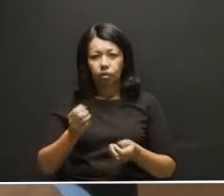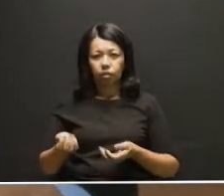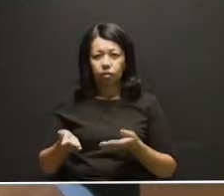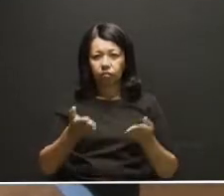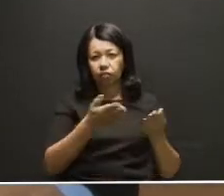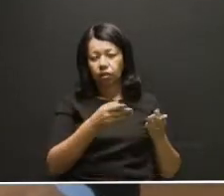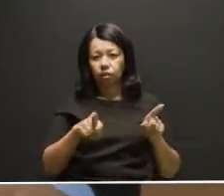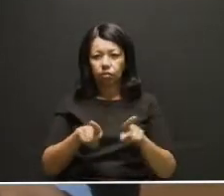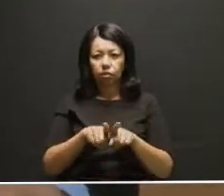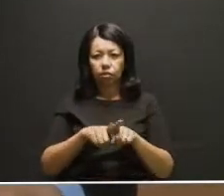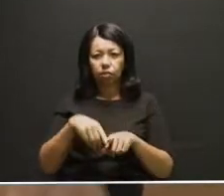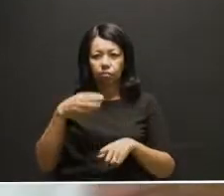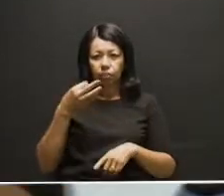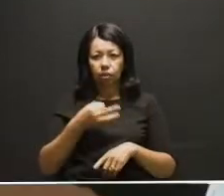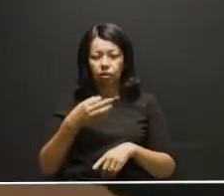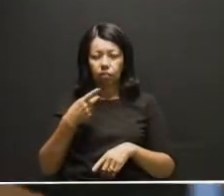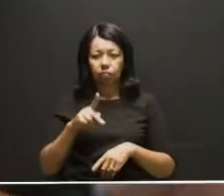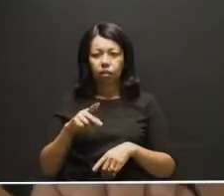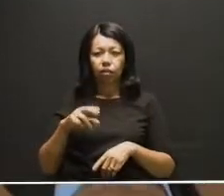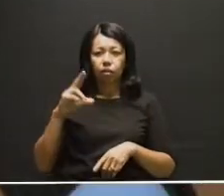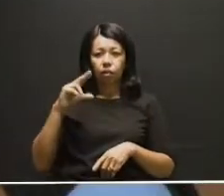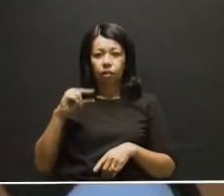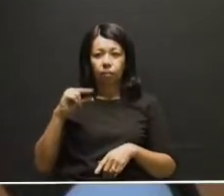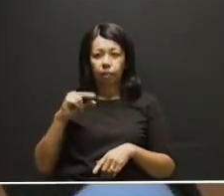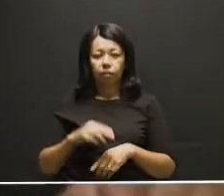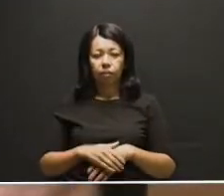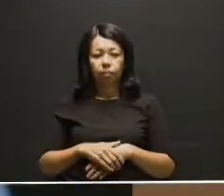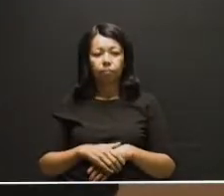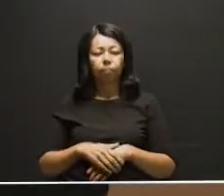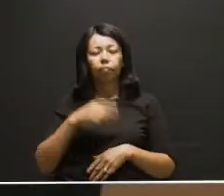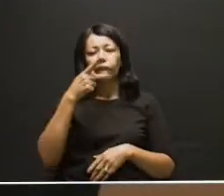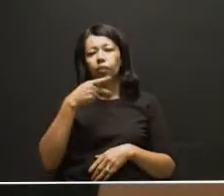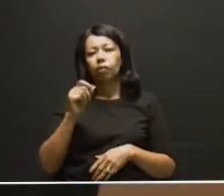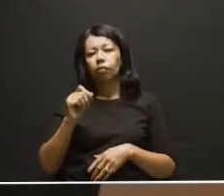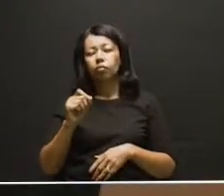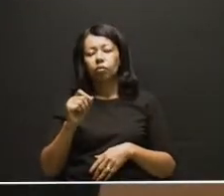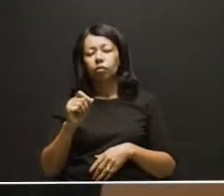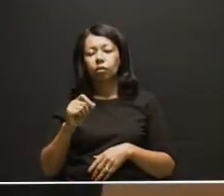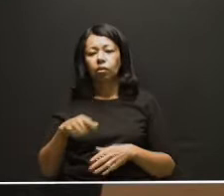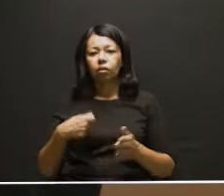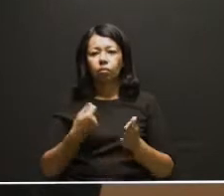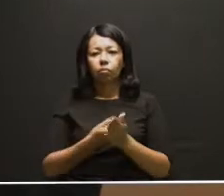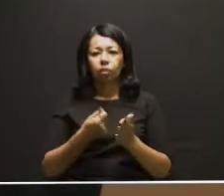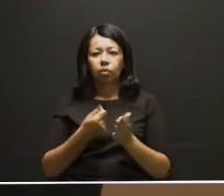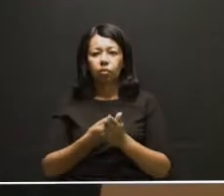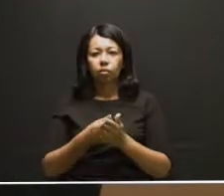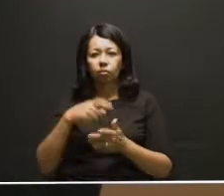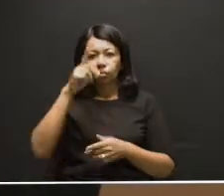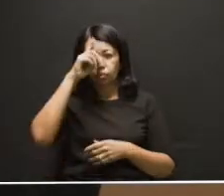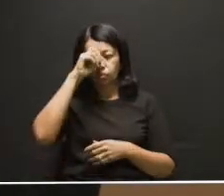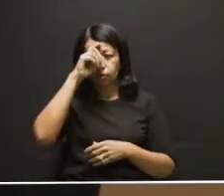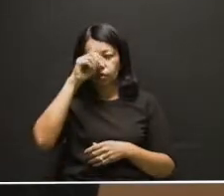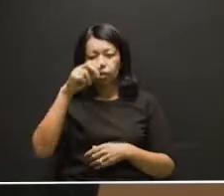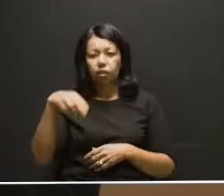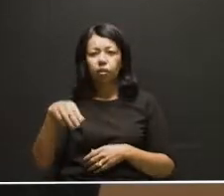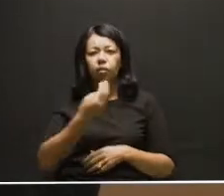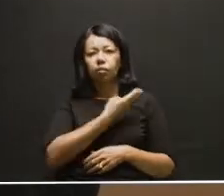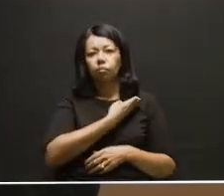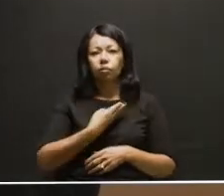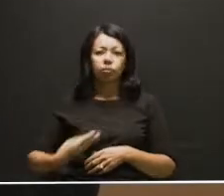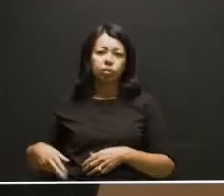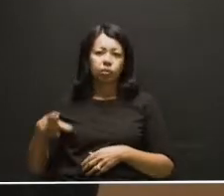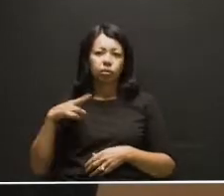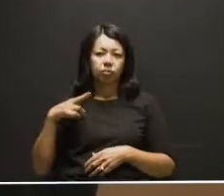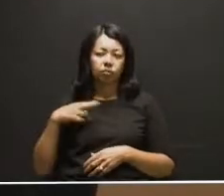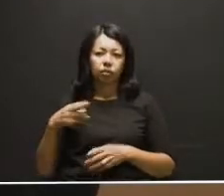seguinte emenda a ementa dispõe sobre a obrigatoriedade dos hospitais públicos e privados conveniados